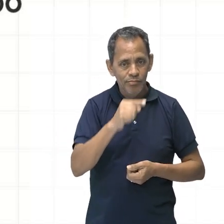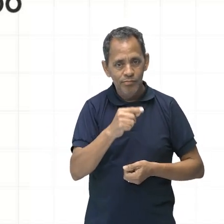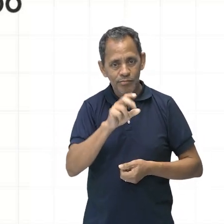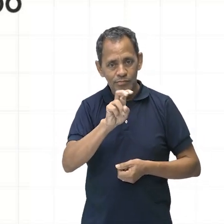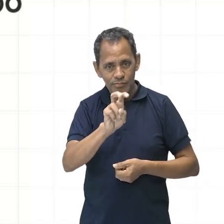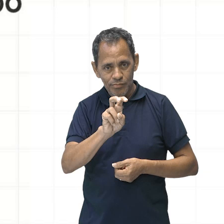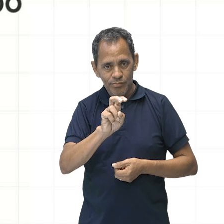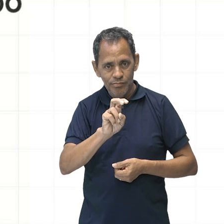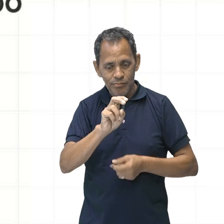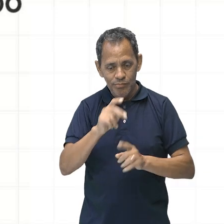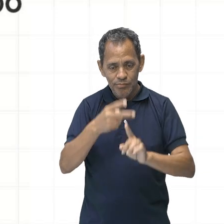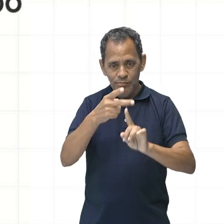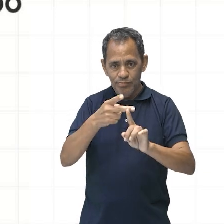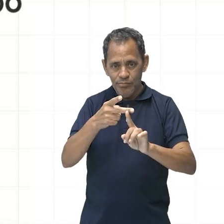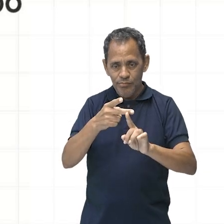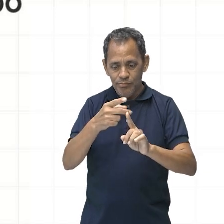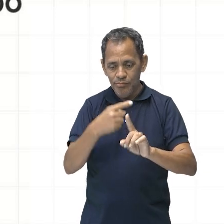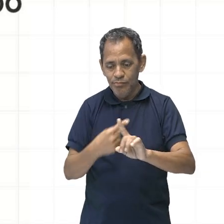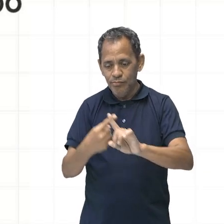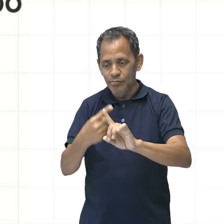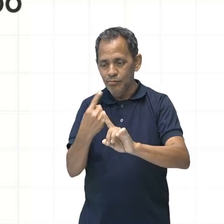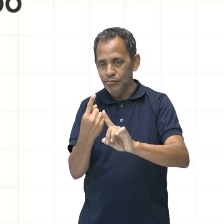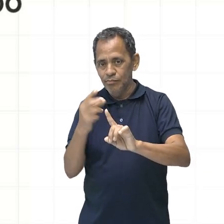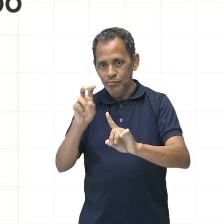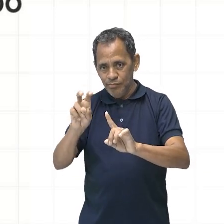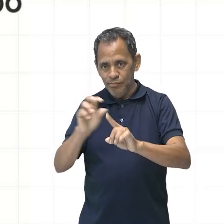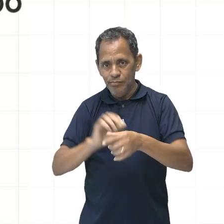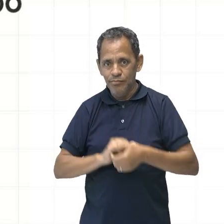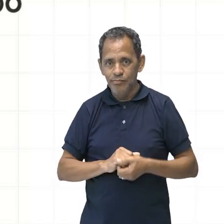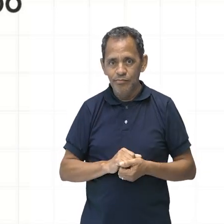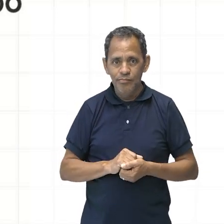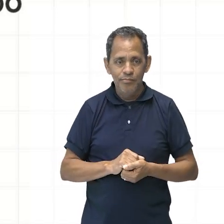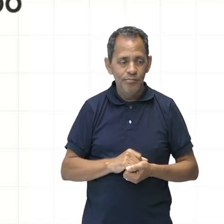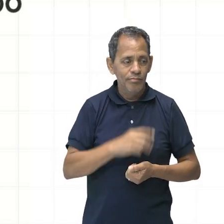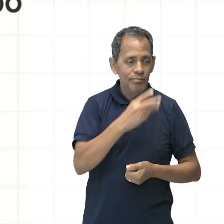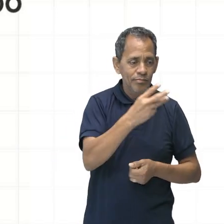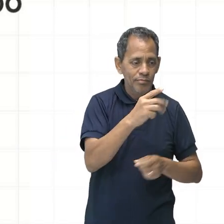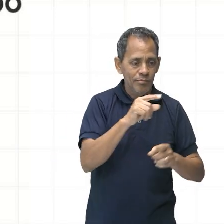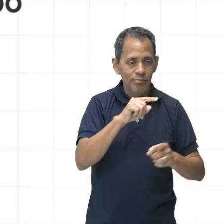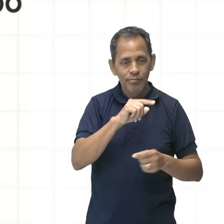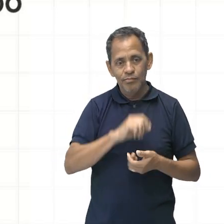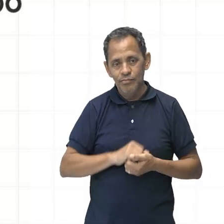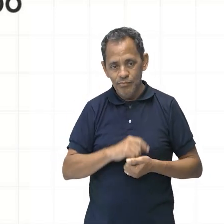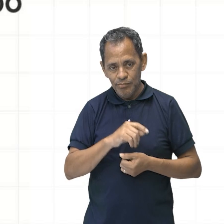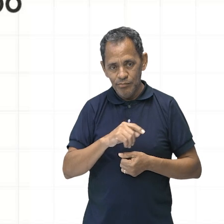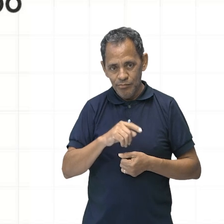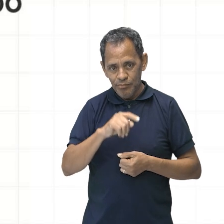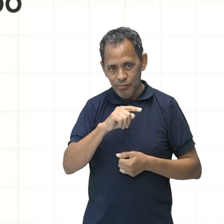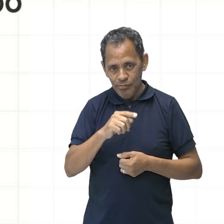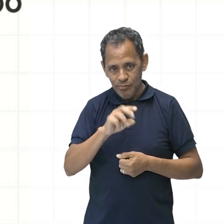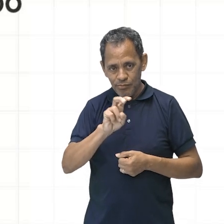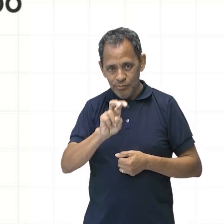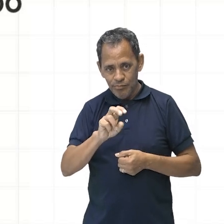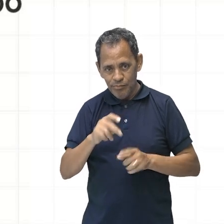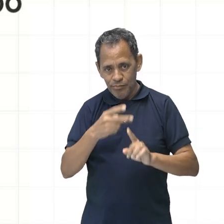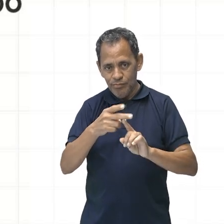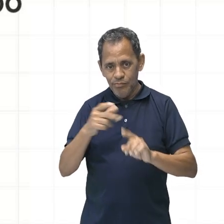3,5 ao quadrado vezes 15. Fazendo 3,5 ao quadrado, nós vamos